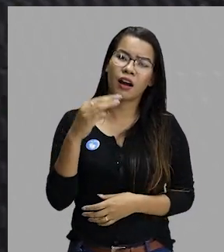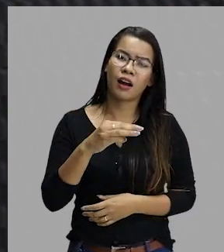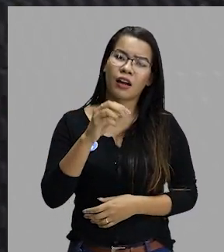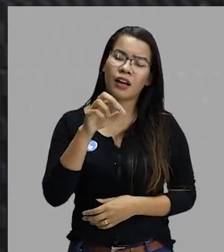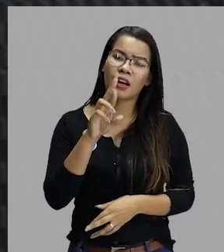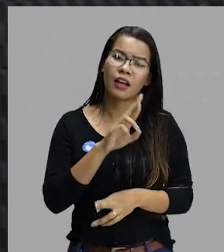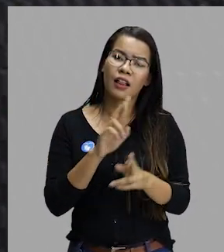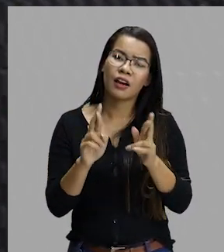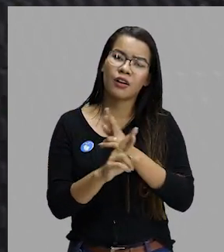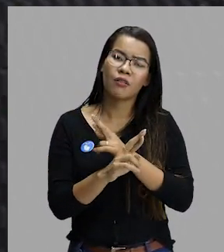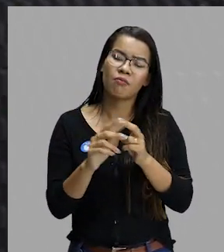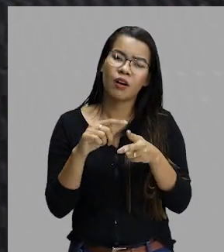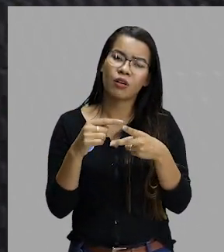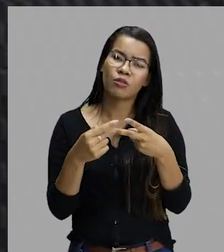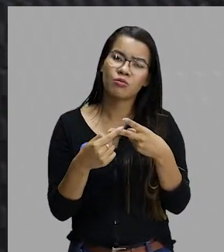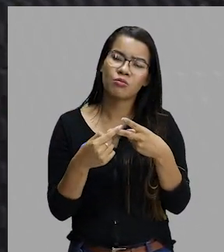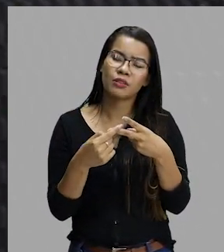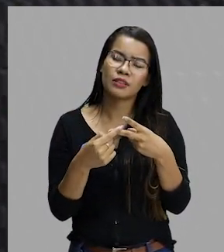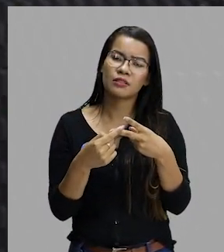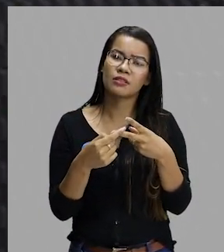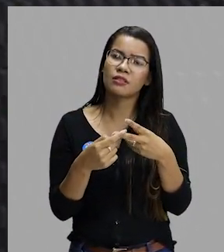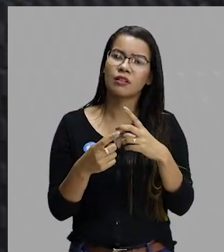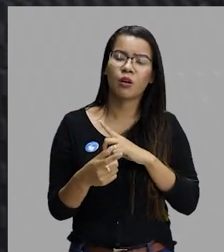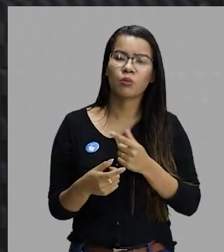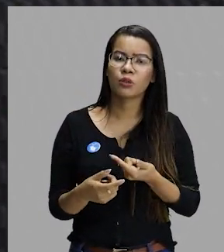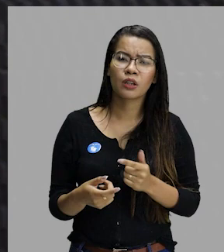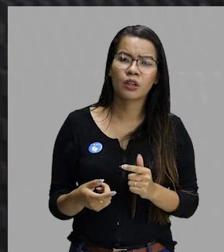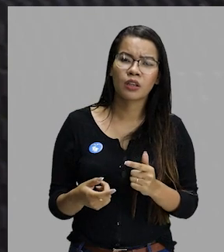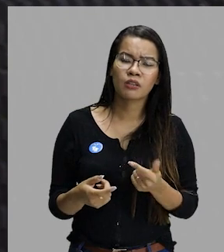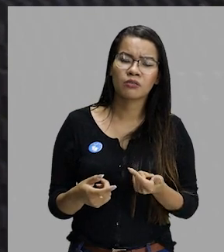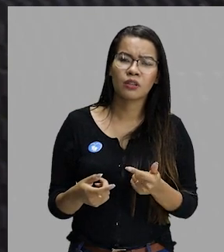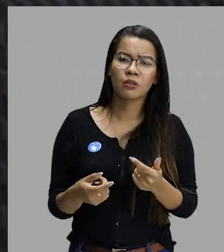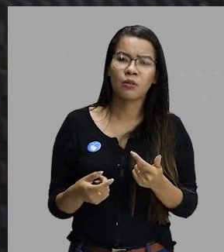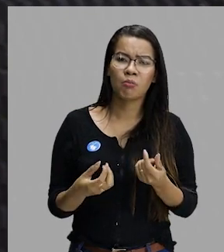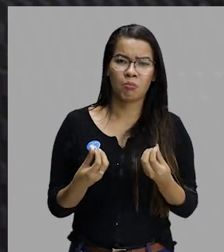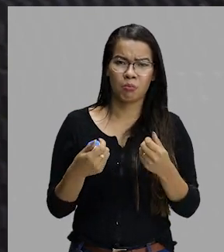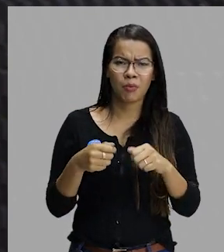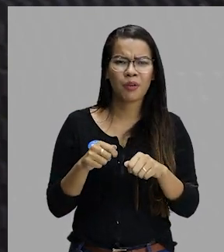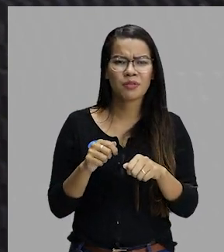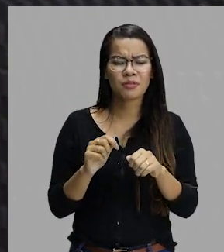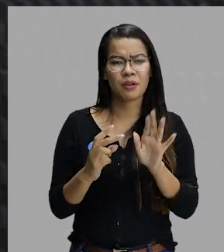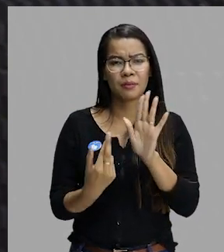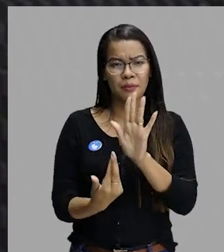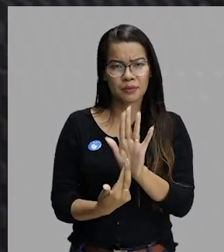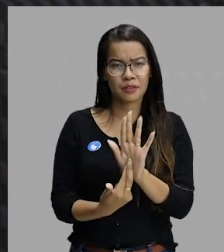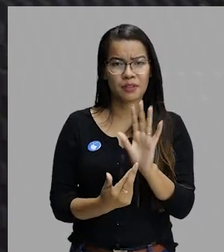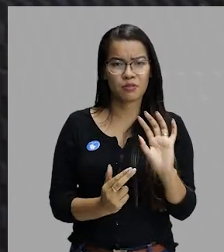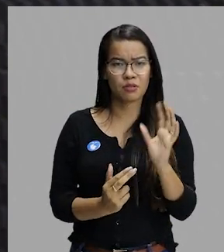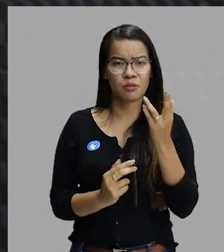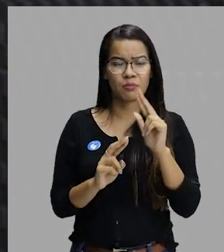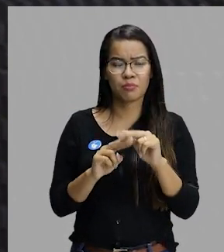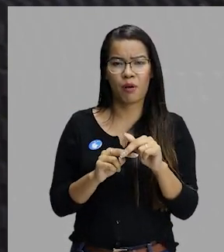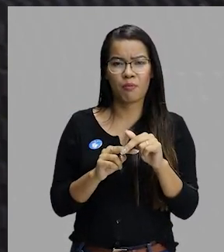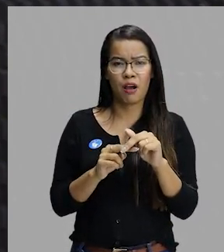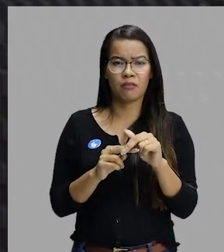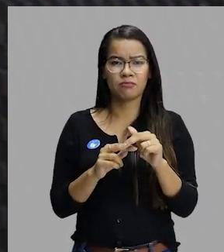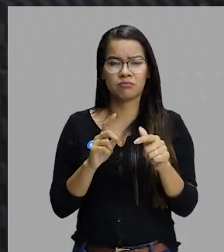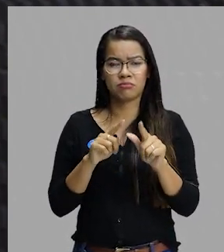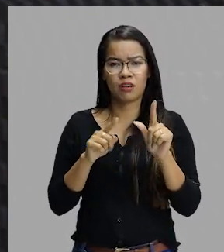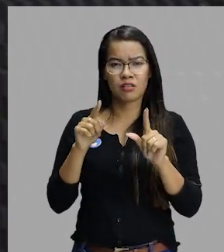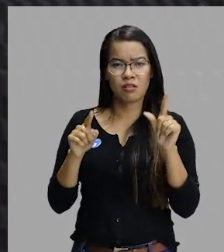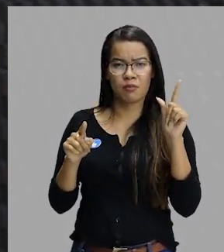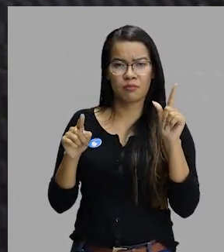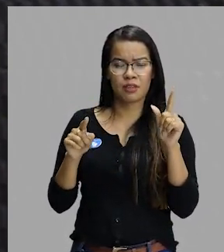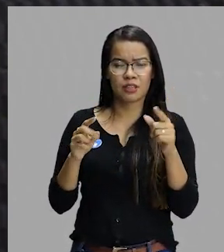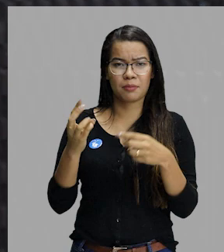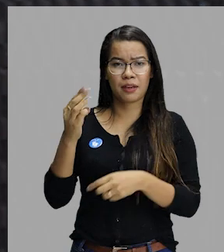duas grandezas? Será que eu não consigo representar essa situação por uma equação matemática? Olha, perceba que isso é possível